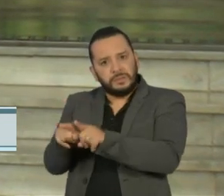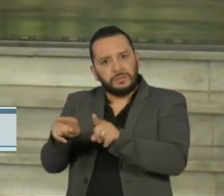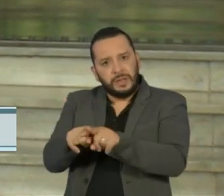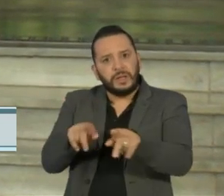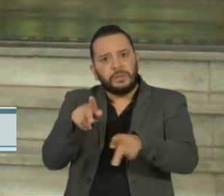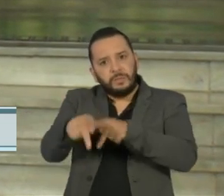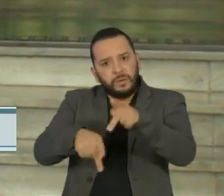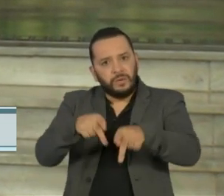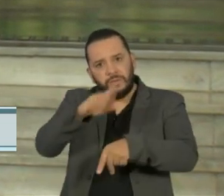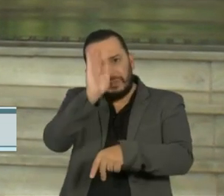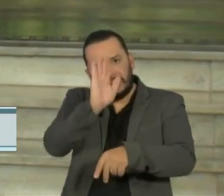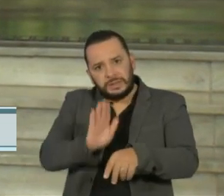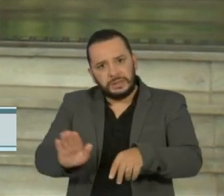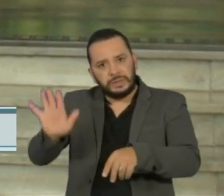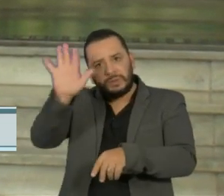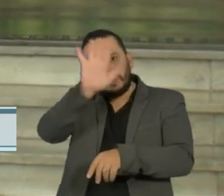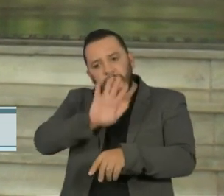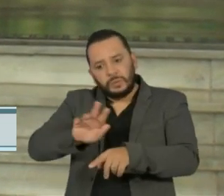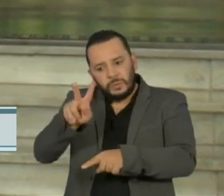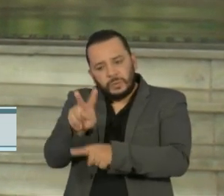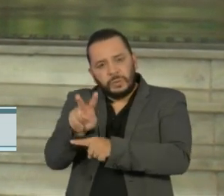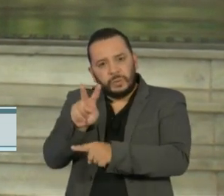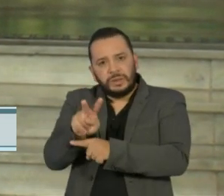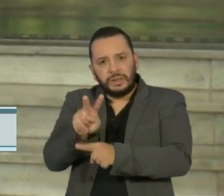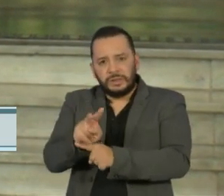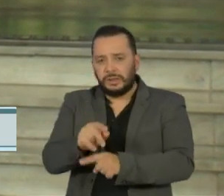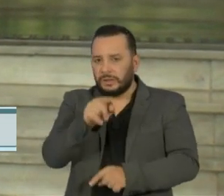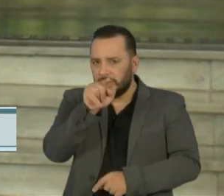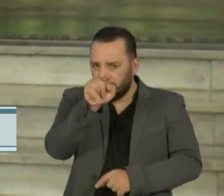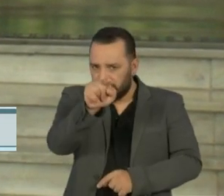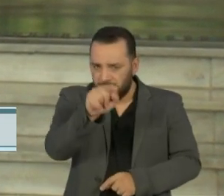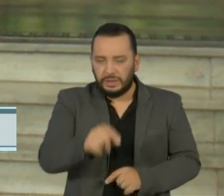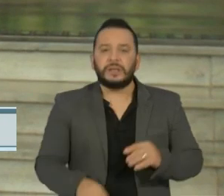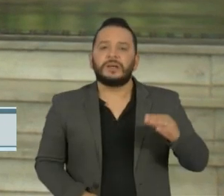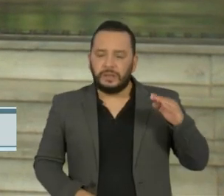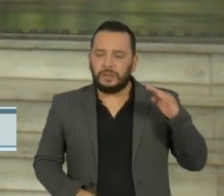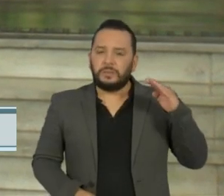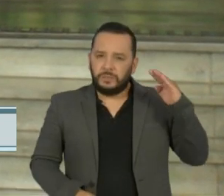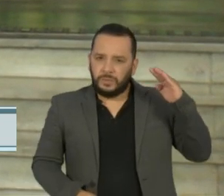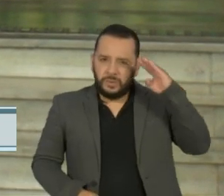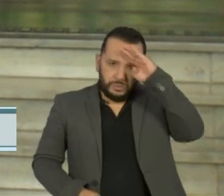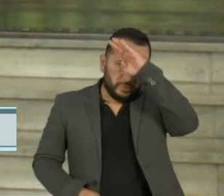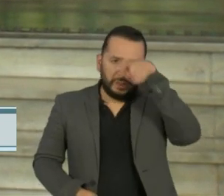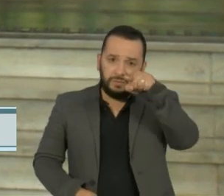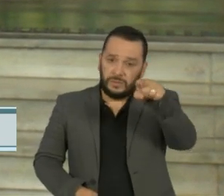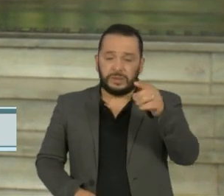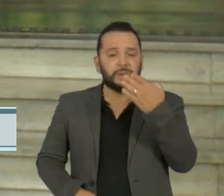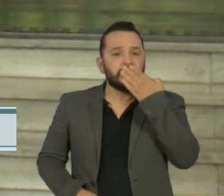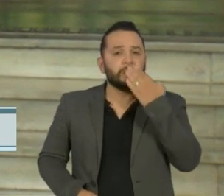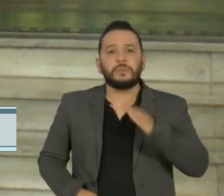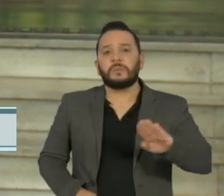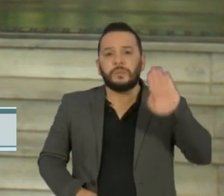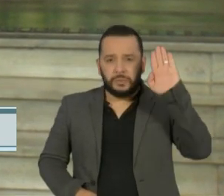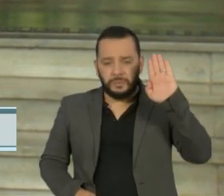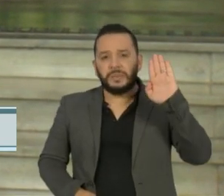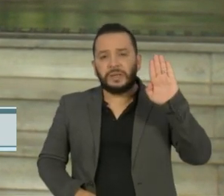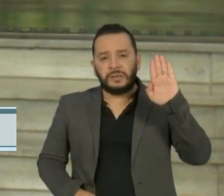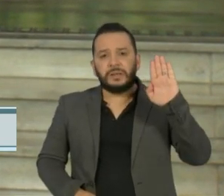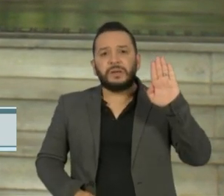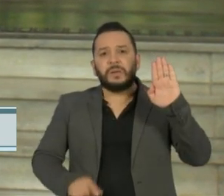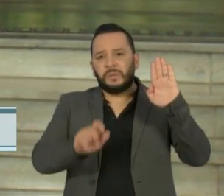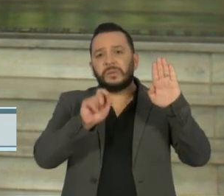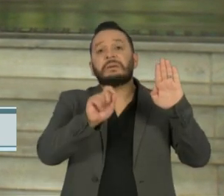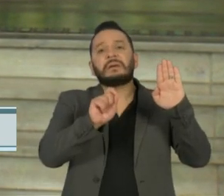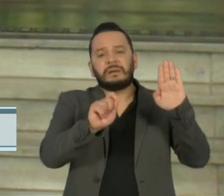Eu espero que o presidente cumpra, se for capaz, a sua promessa de menos Brasília